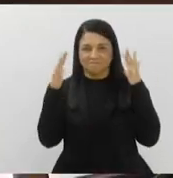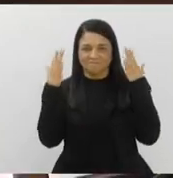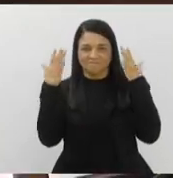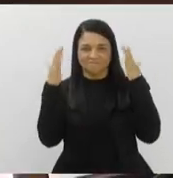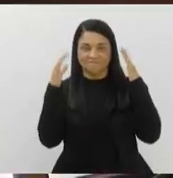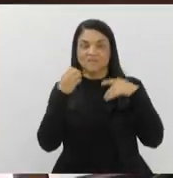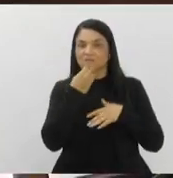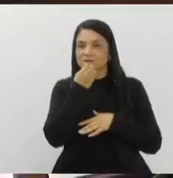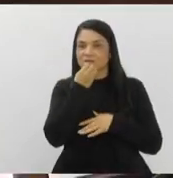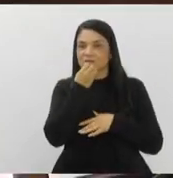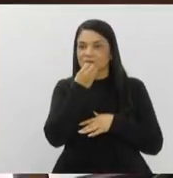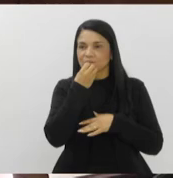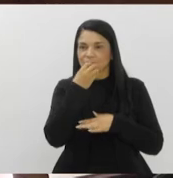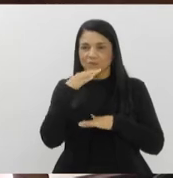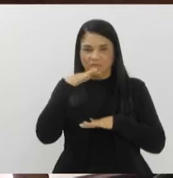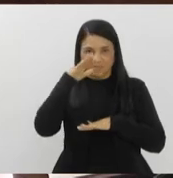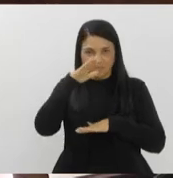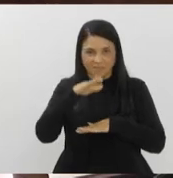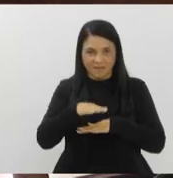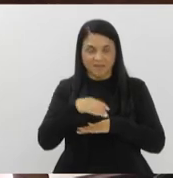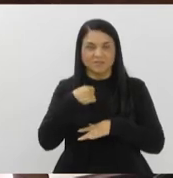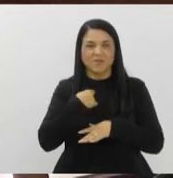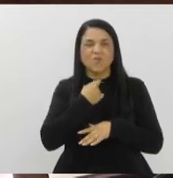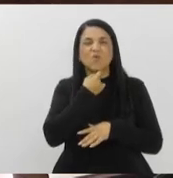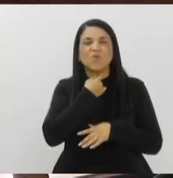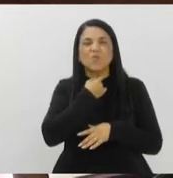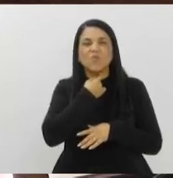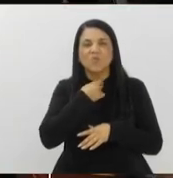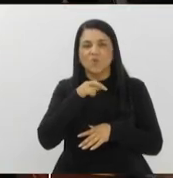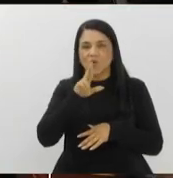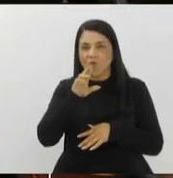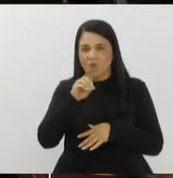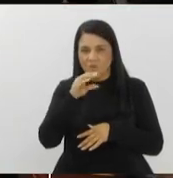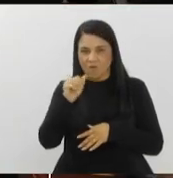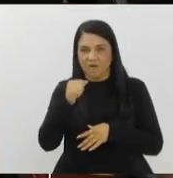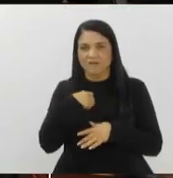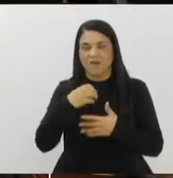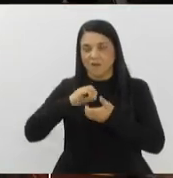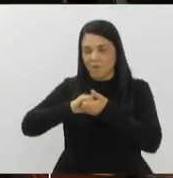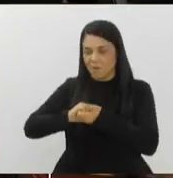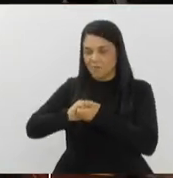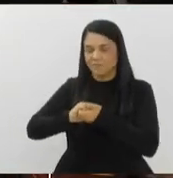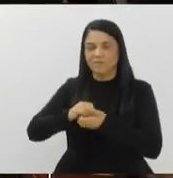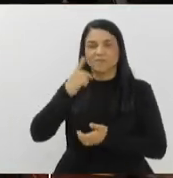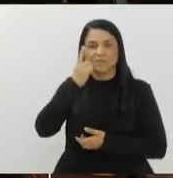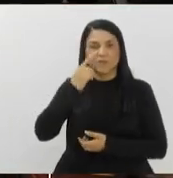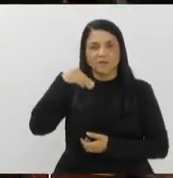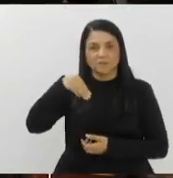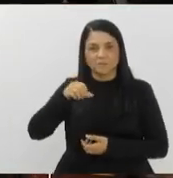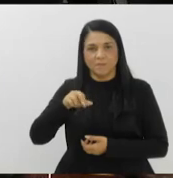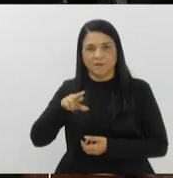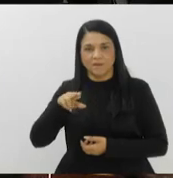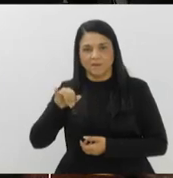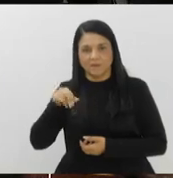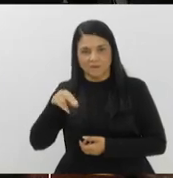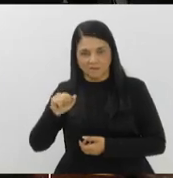Boa tarde. Eu tomei a rouca, né? Queria cumprimentar a nossa deputada Marina, né?